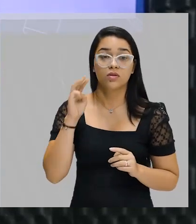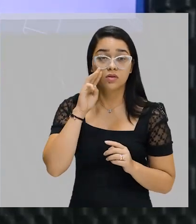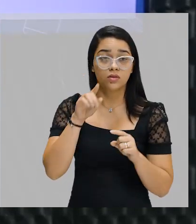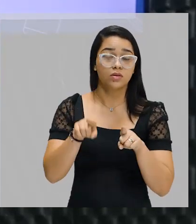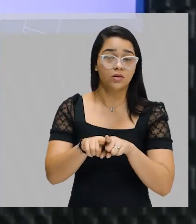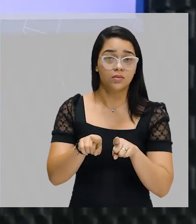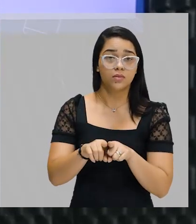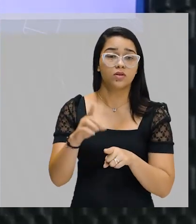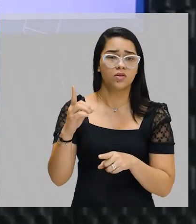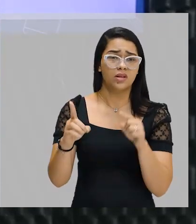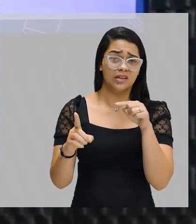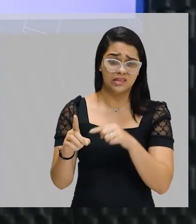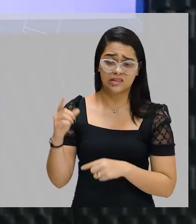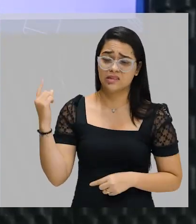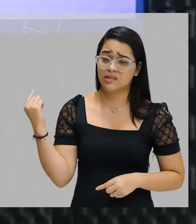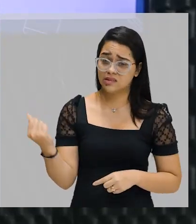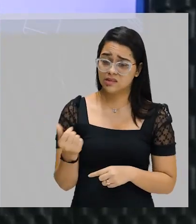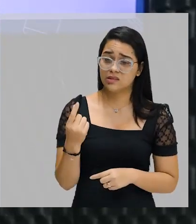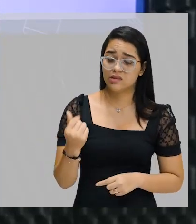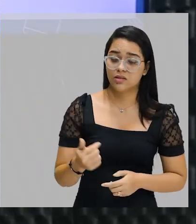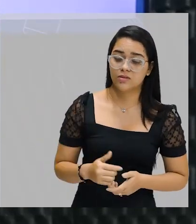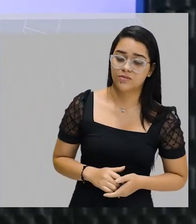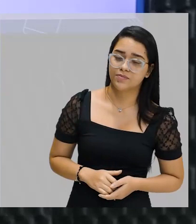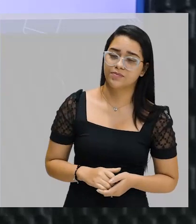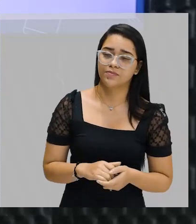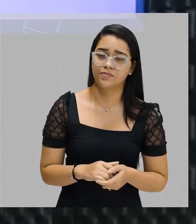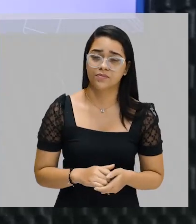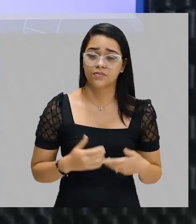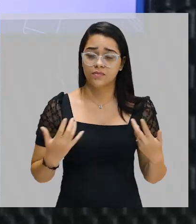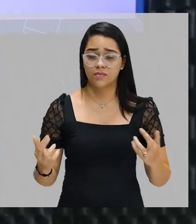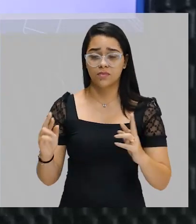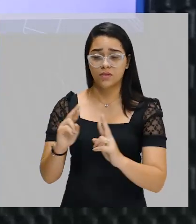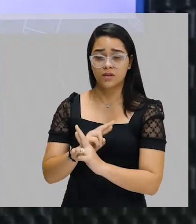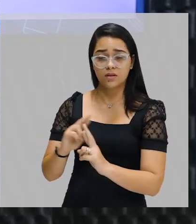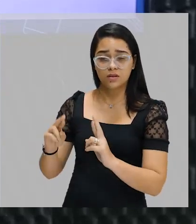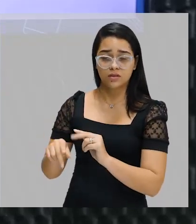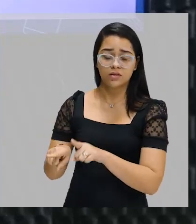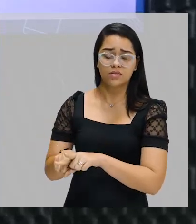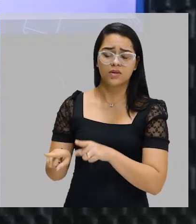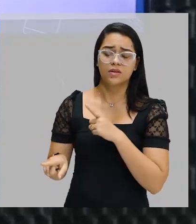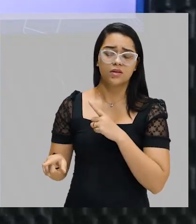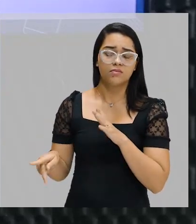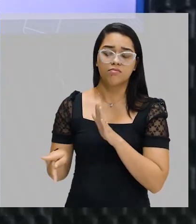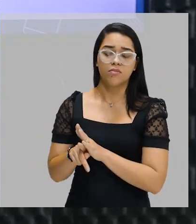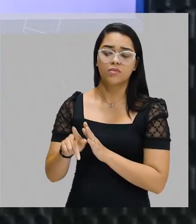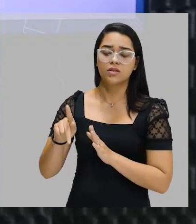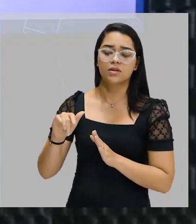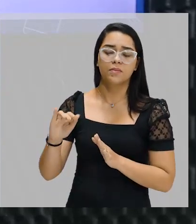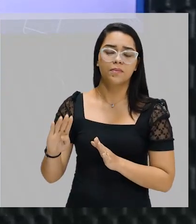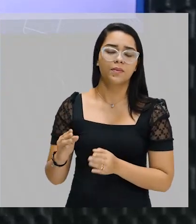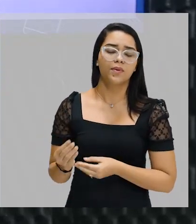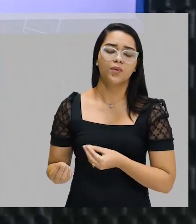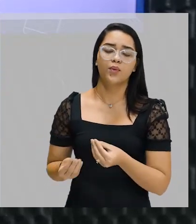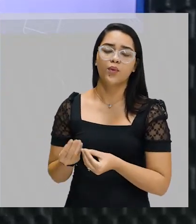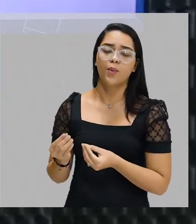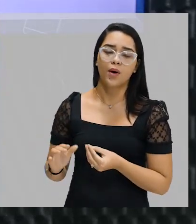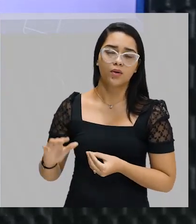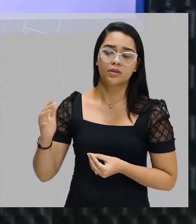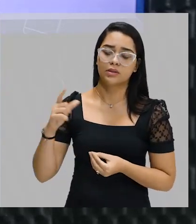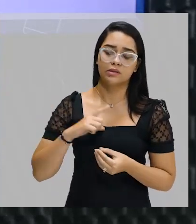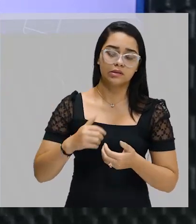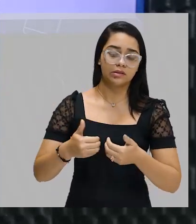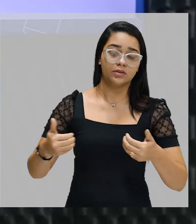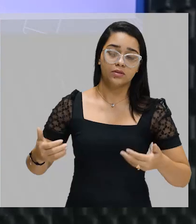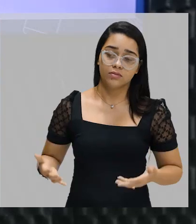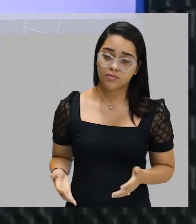trilhão de dólares. É dinheiro pra caramba, né, galera? Em relação, Marcos, à composição desse PIB, como é que ocorre essa divisão?